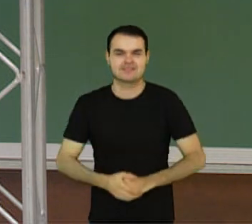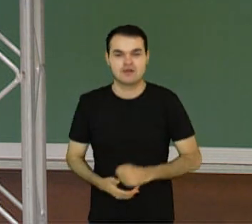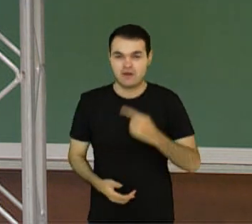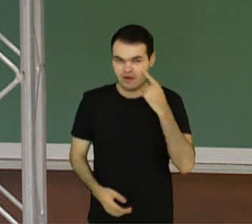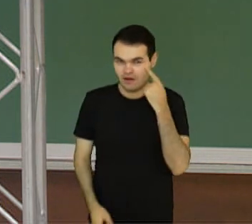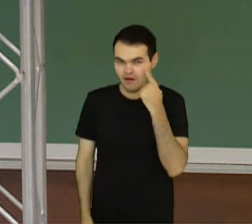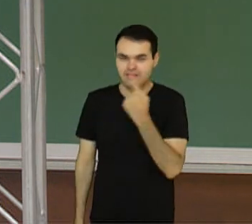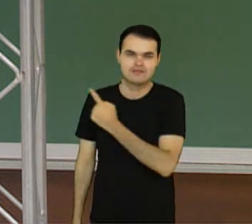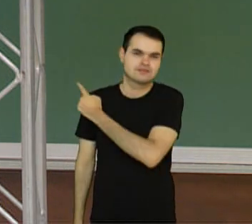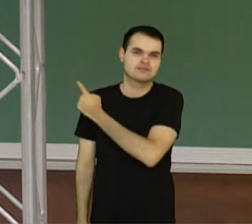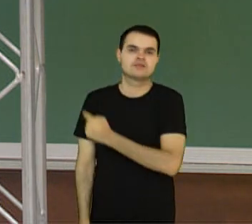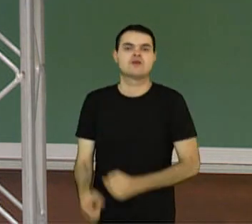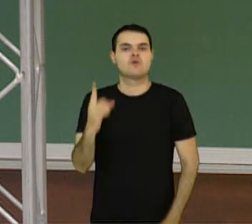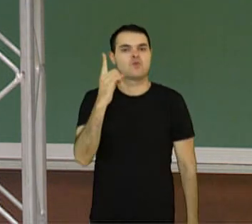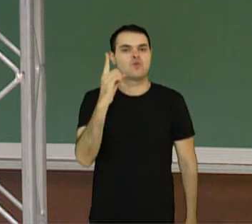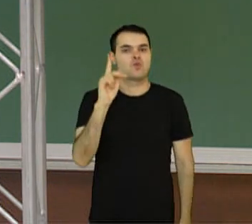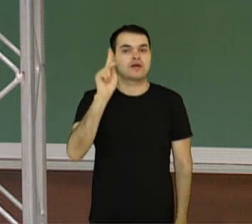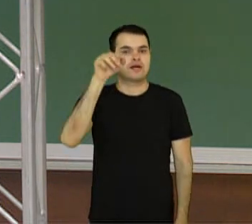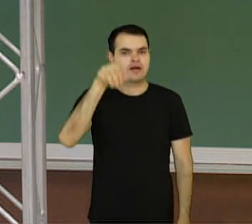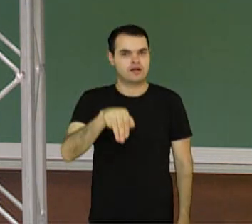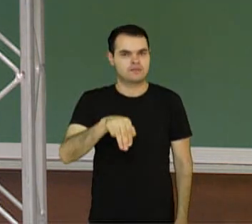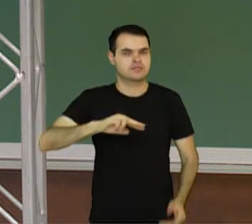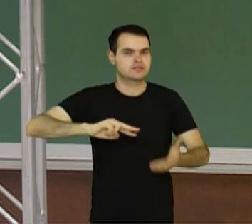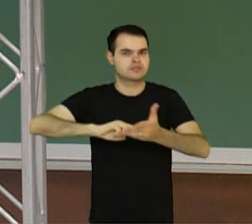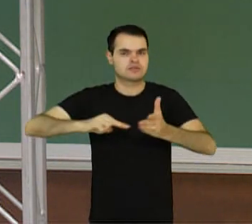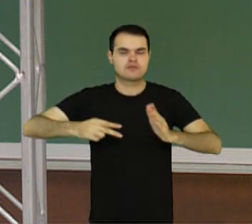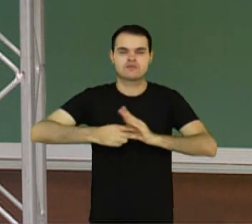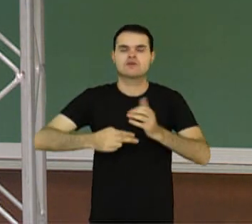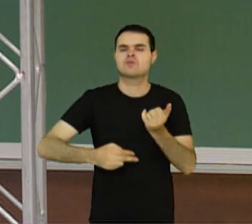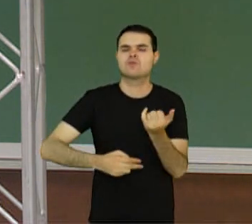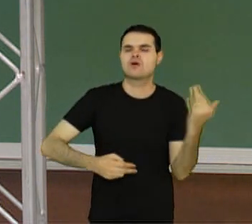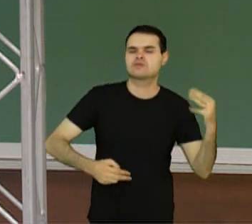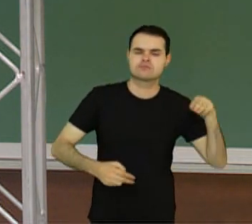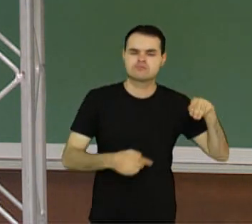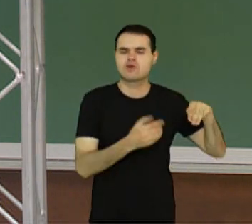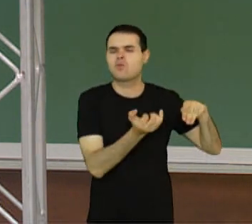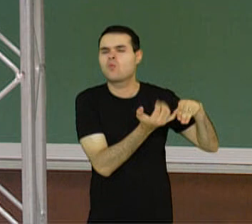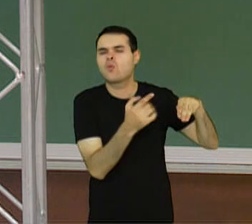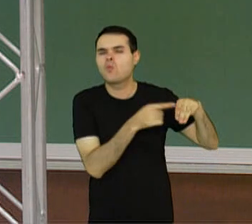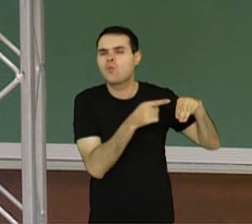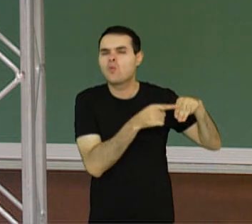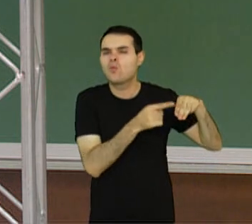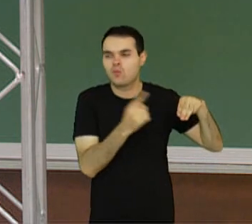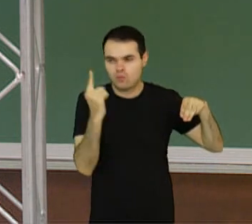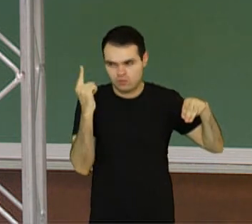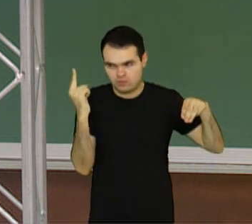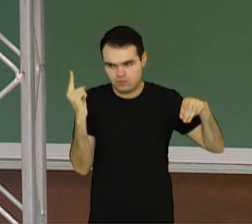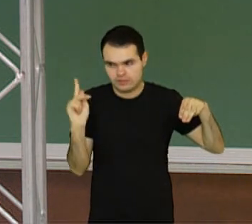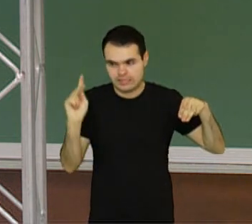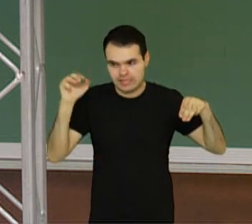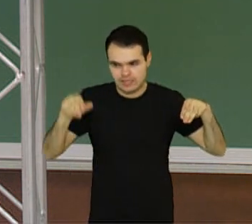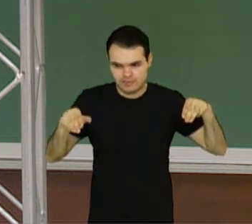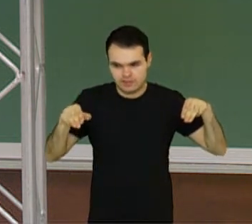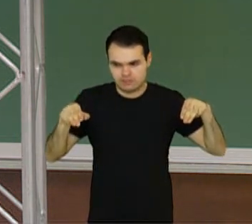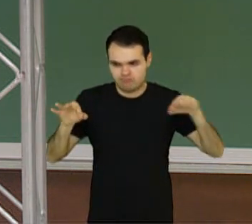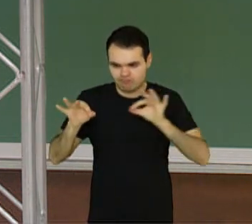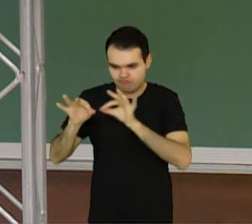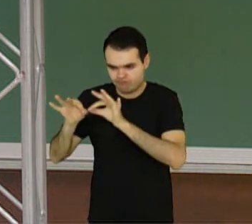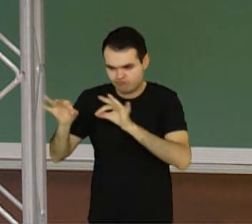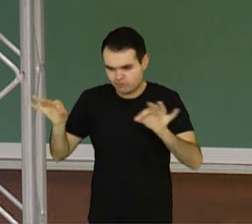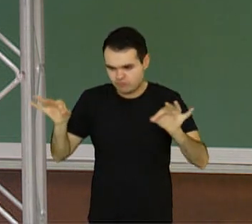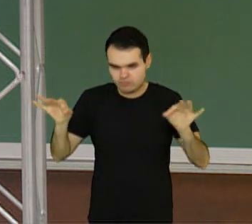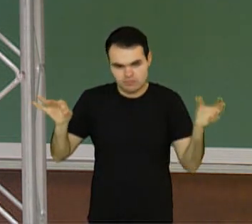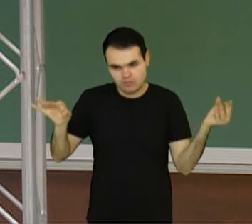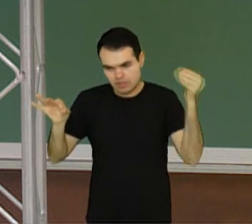Olha lá, 1 quilômetro corresponde a quantos metros? 1 quilômetro, dentro de 1 quilômetro,